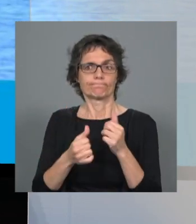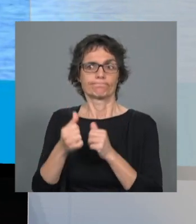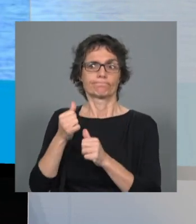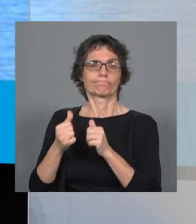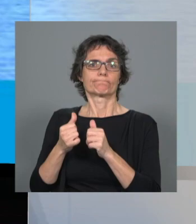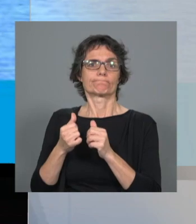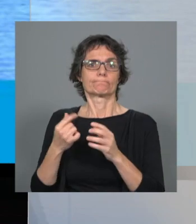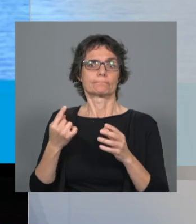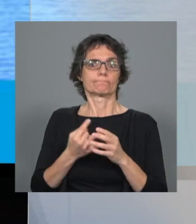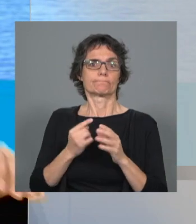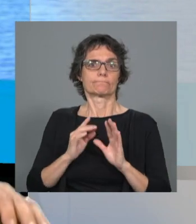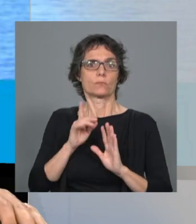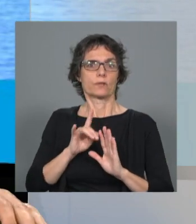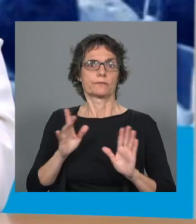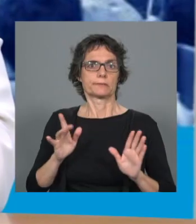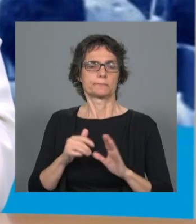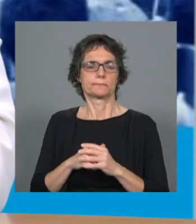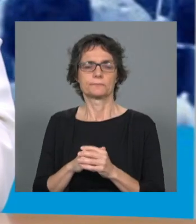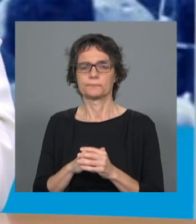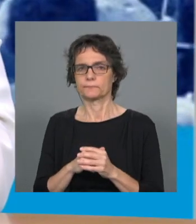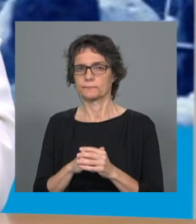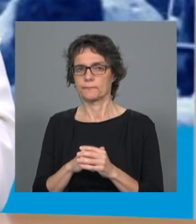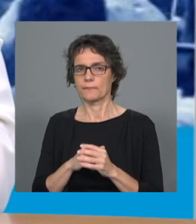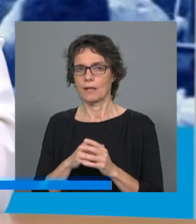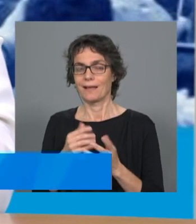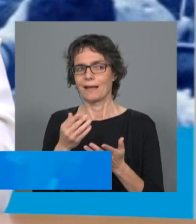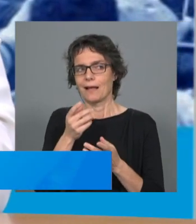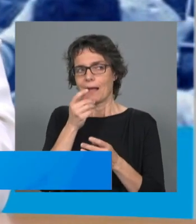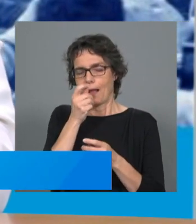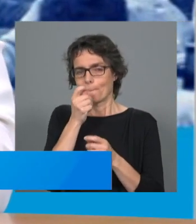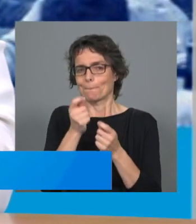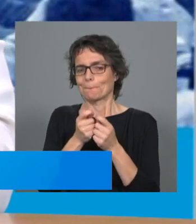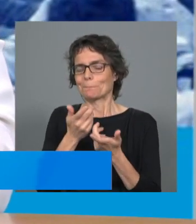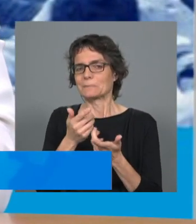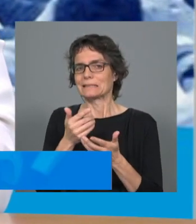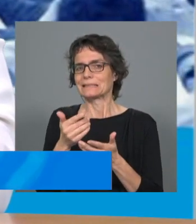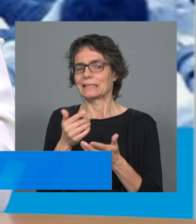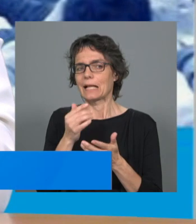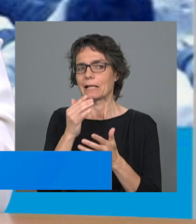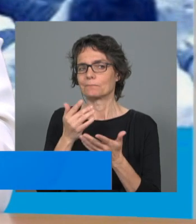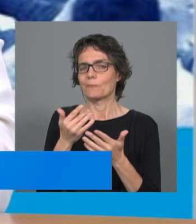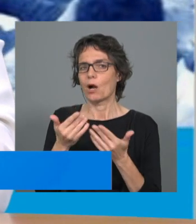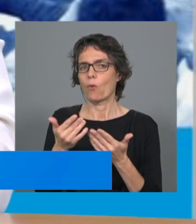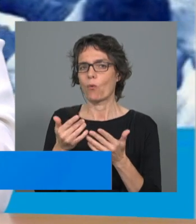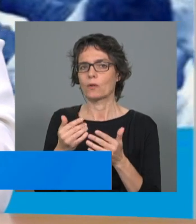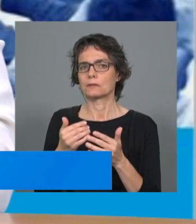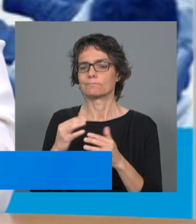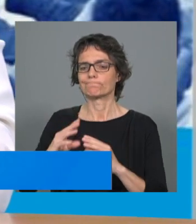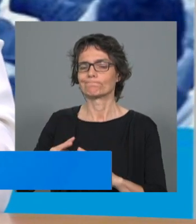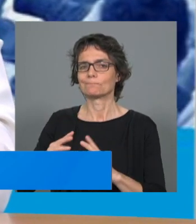iminência disso acontecer. Estamos, sobretudo, perante não avanços. e neste caso